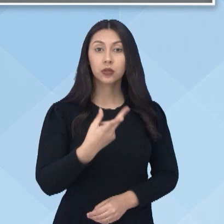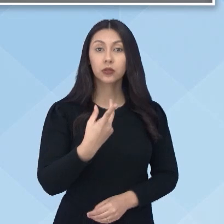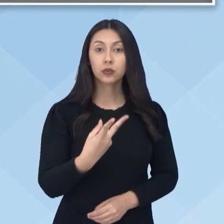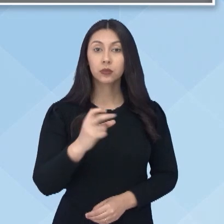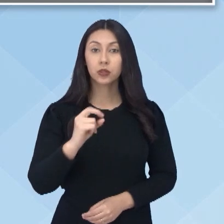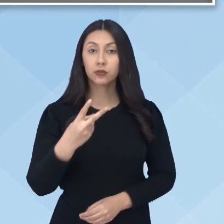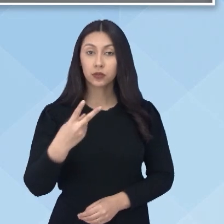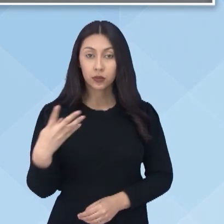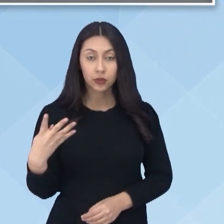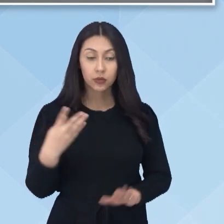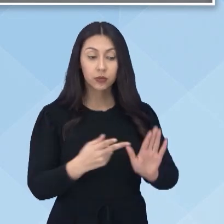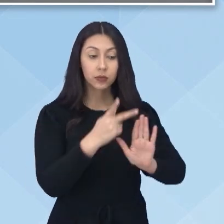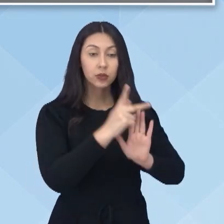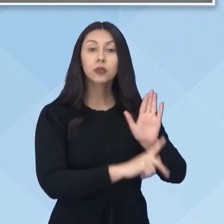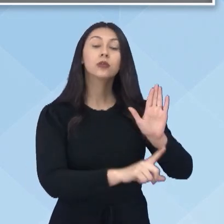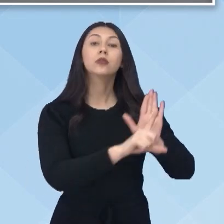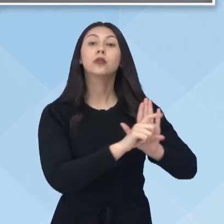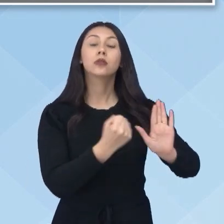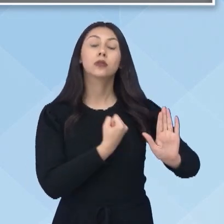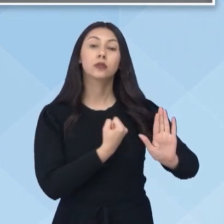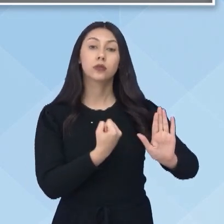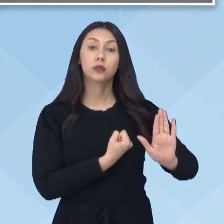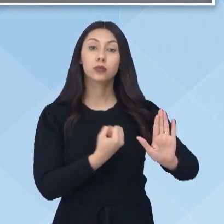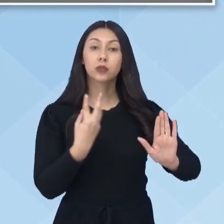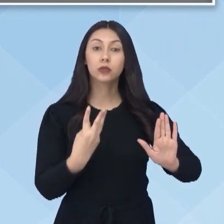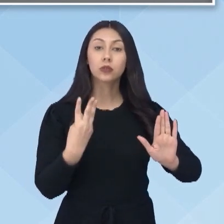13002/2024, projeto de lei número